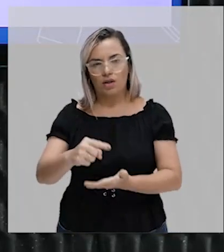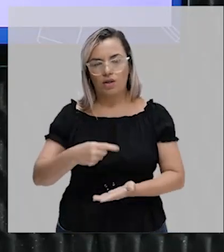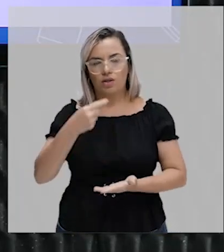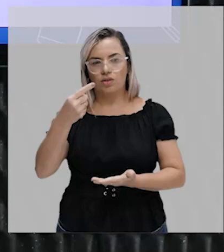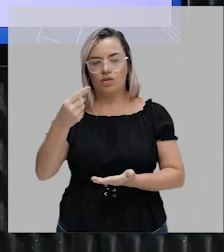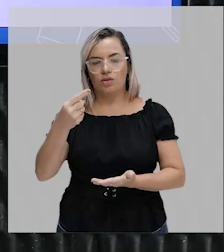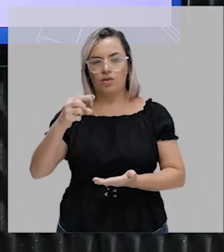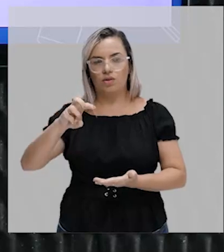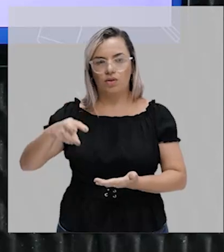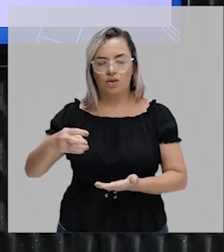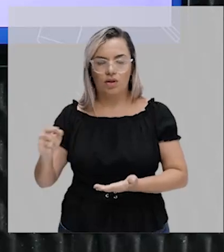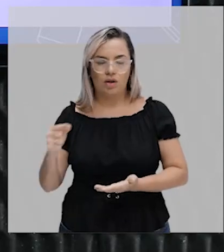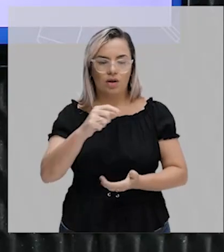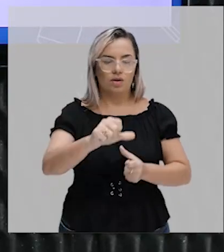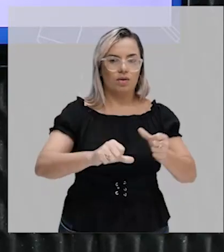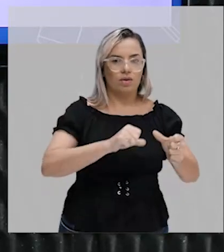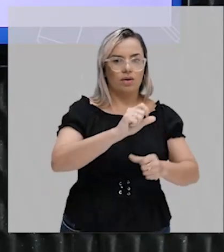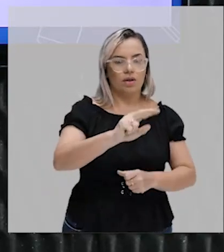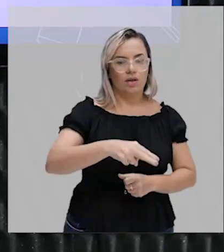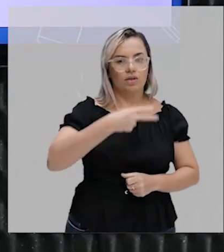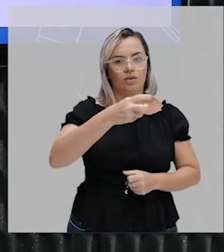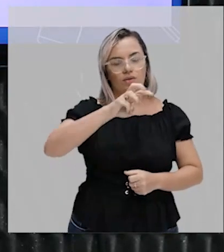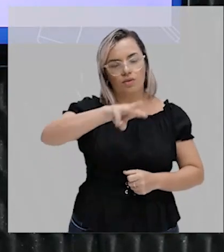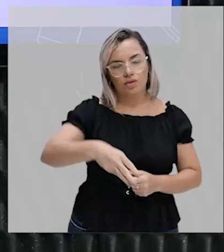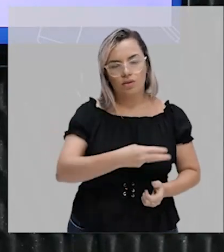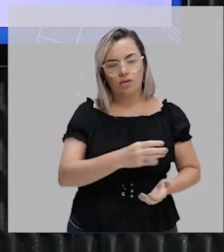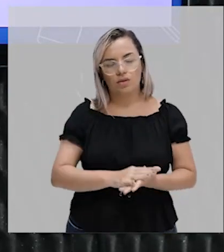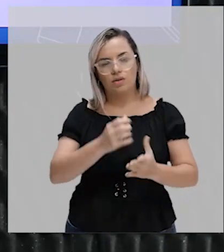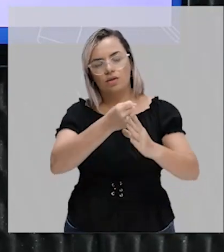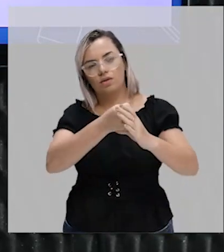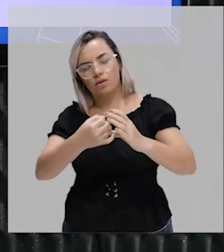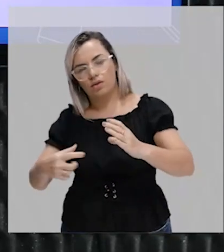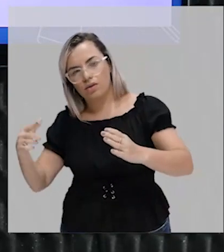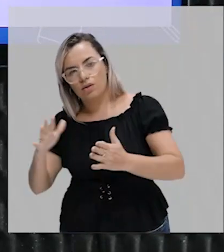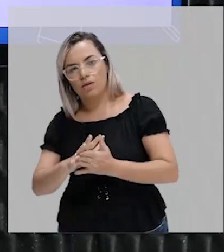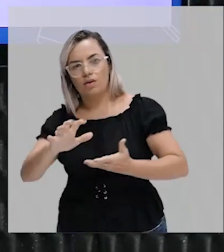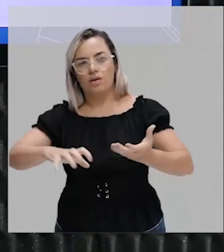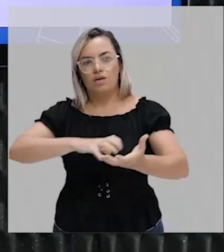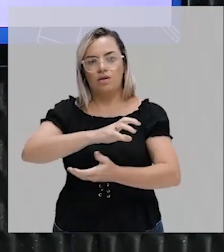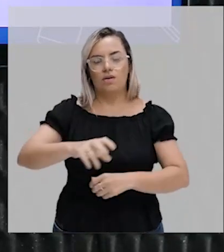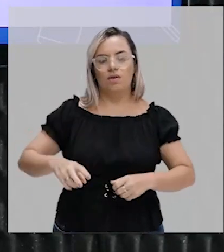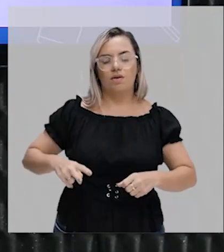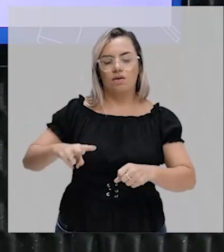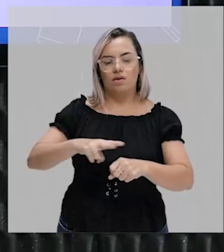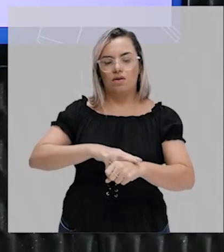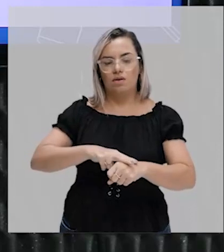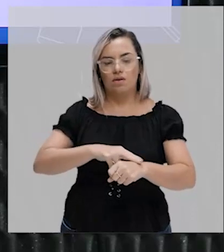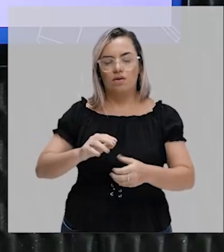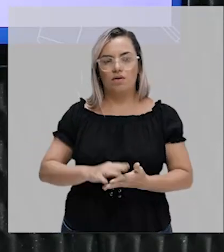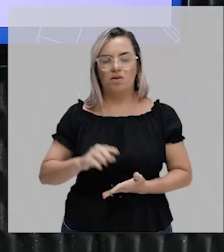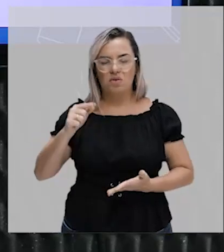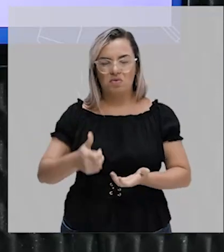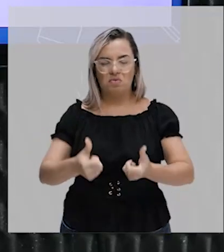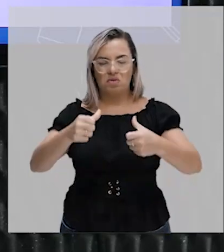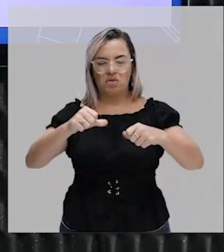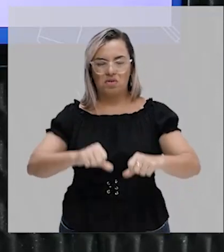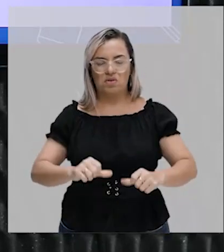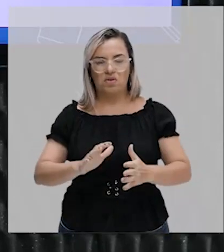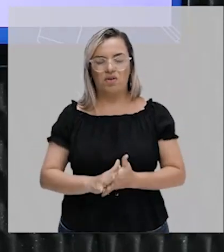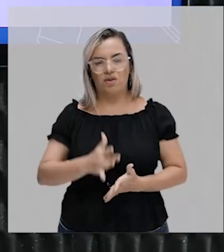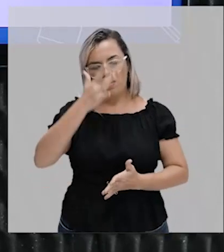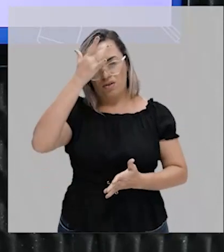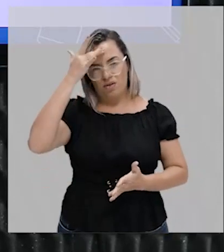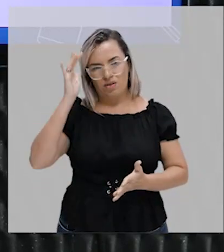2 milhões. Tá certo? Então essa é uma característica marcante que a Revolução Verde trouxe de ponto negativo, que vai ser pequenos proprietários,